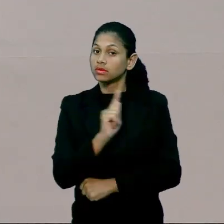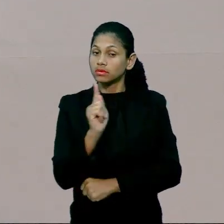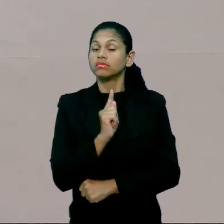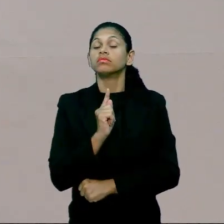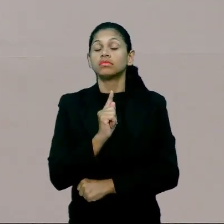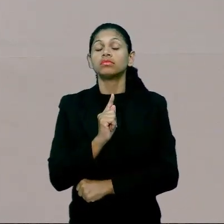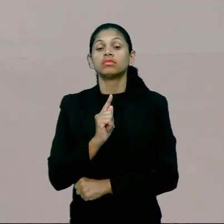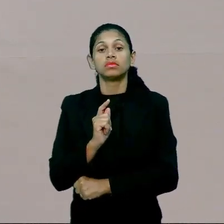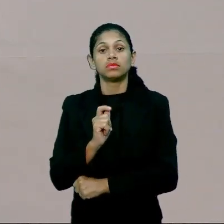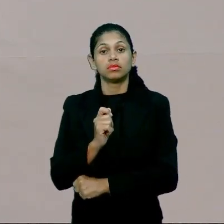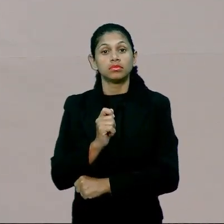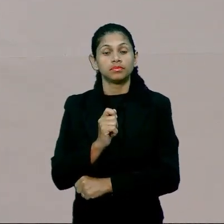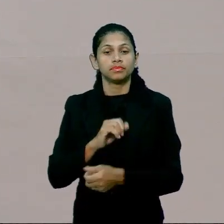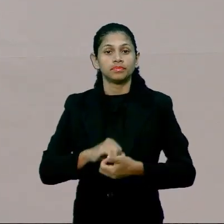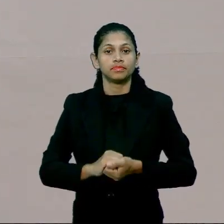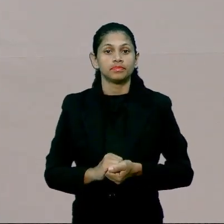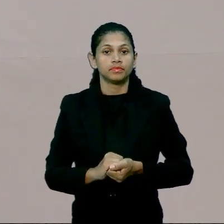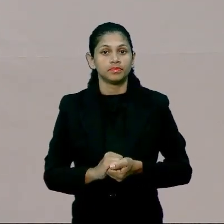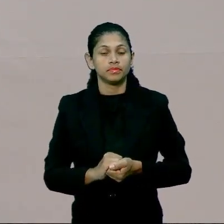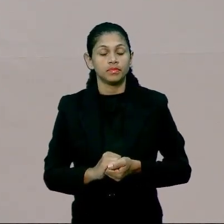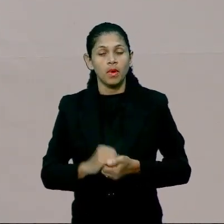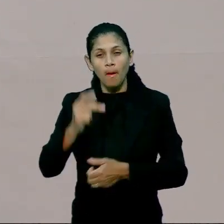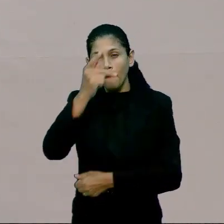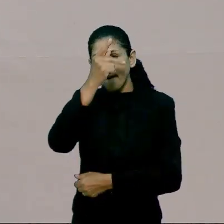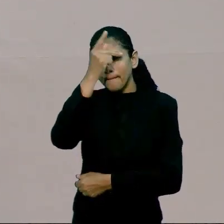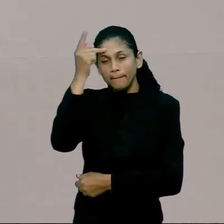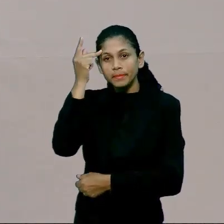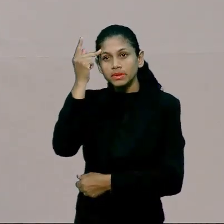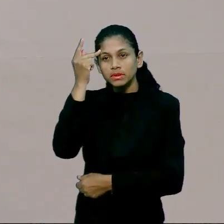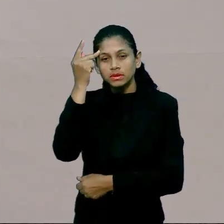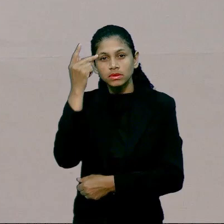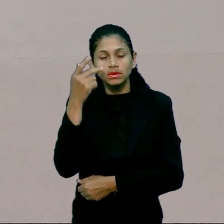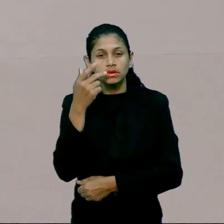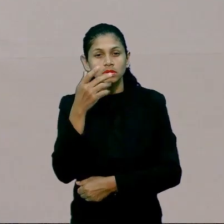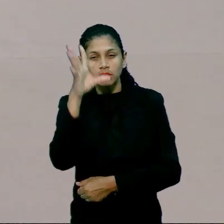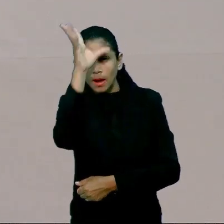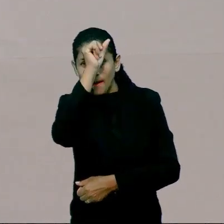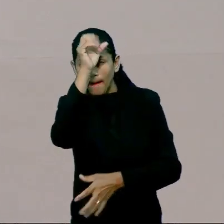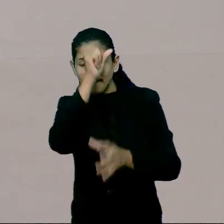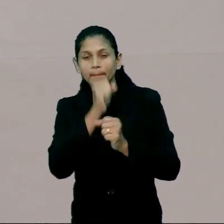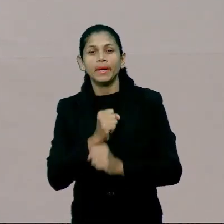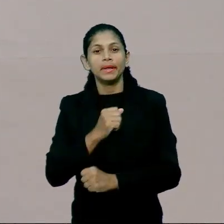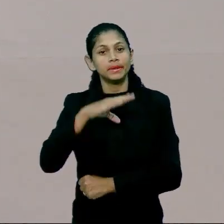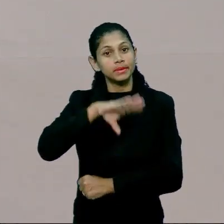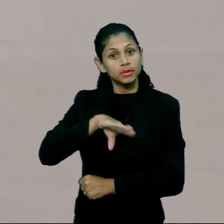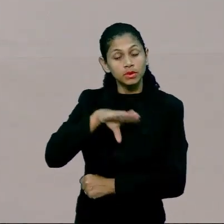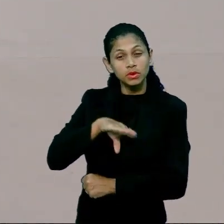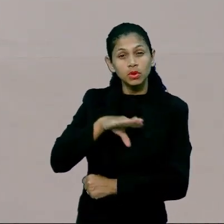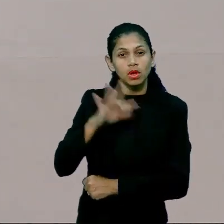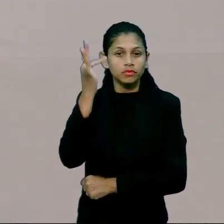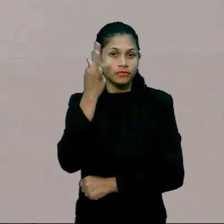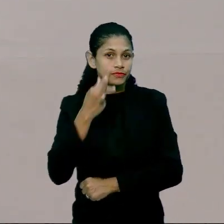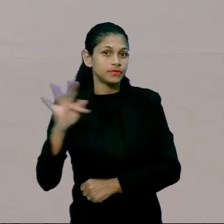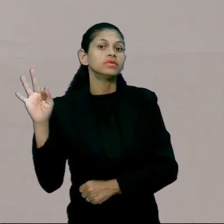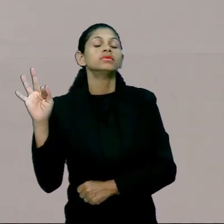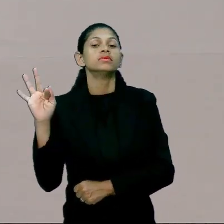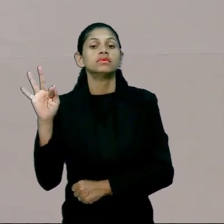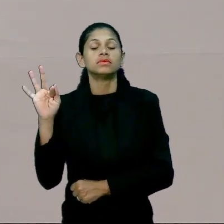pode acontecer, como, por exemplo, pessoas que aprendem a língua portuguesa, a língua